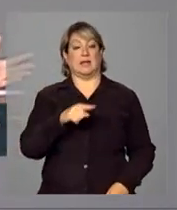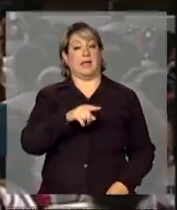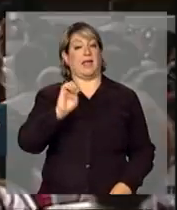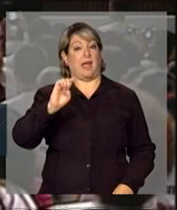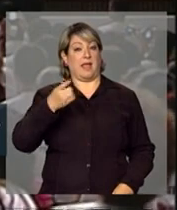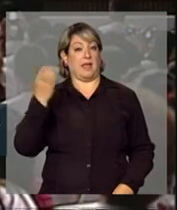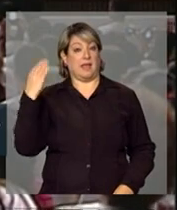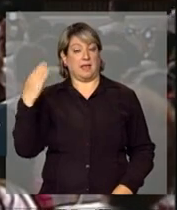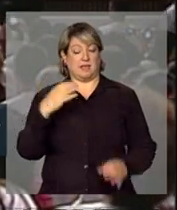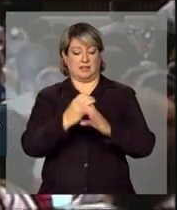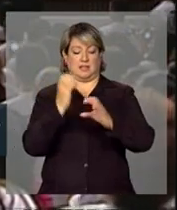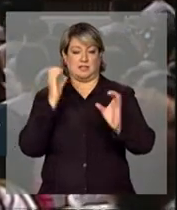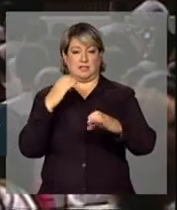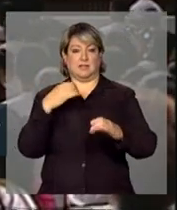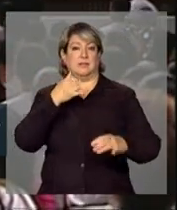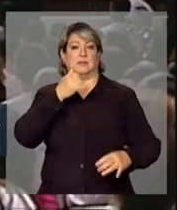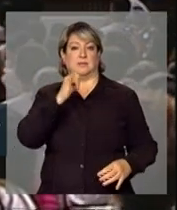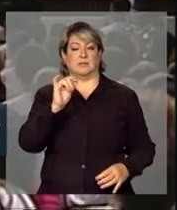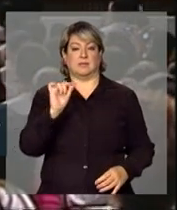engenheira elétrica,